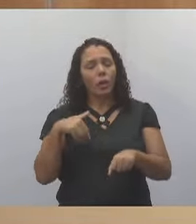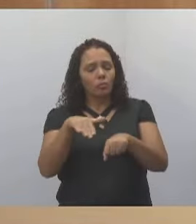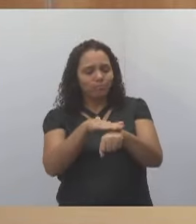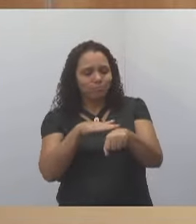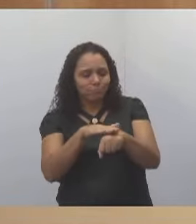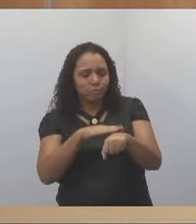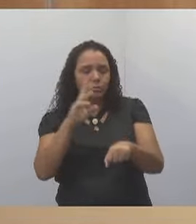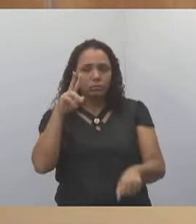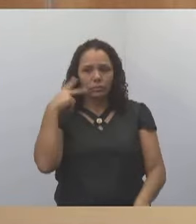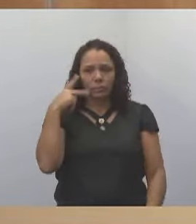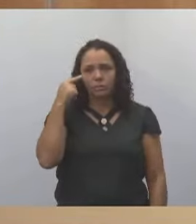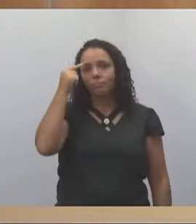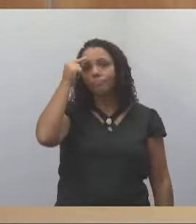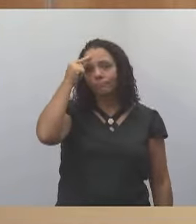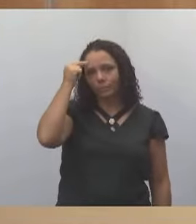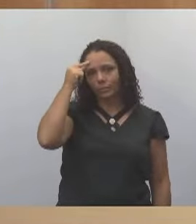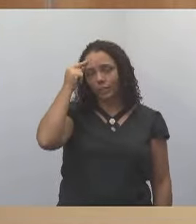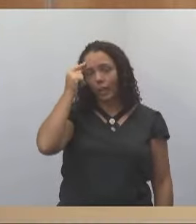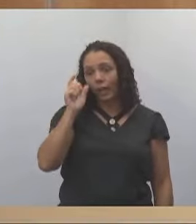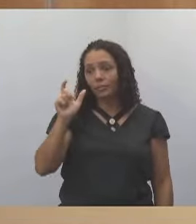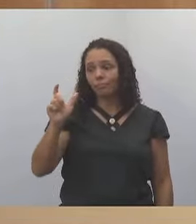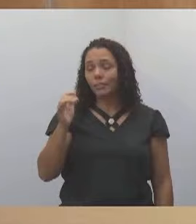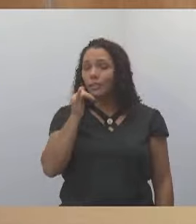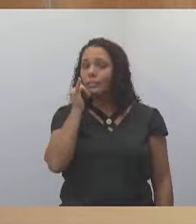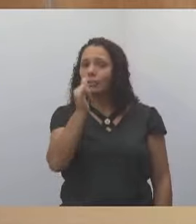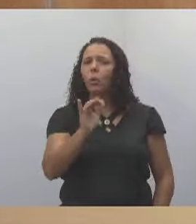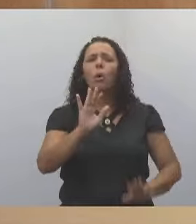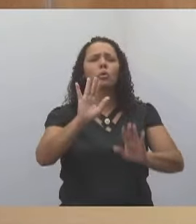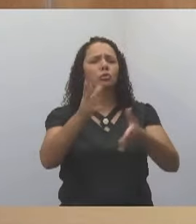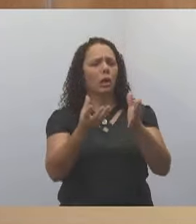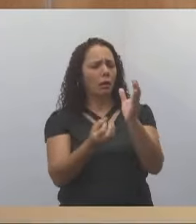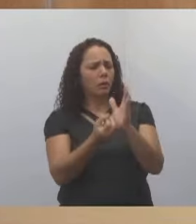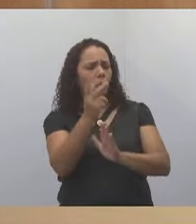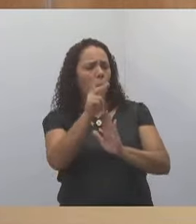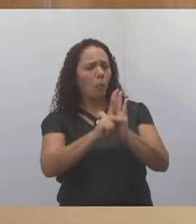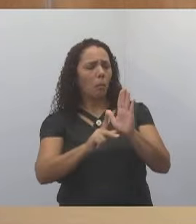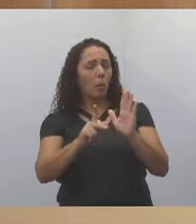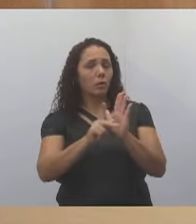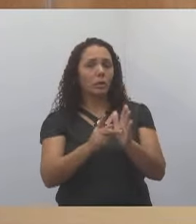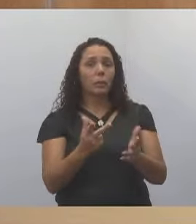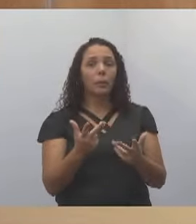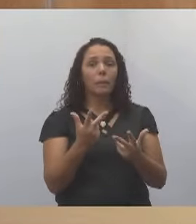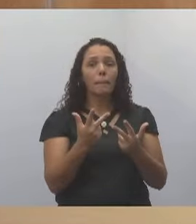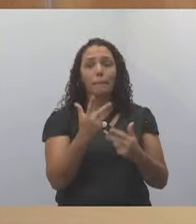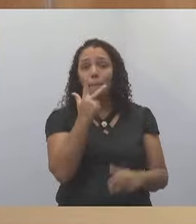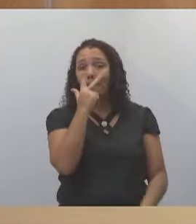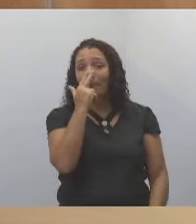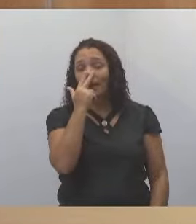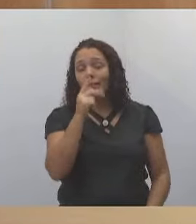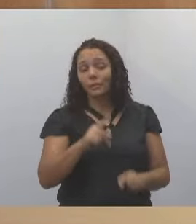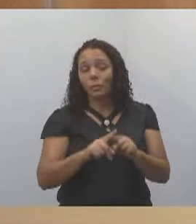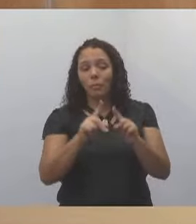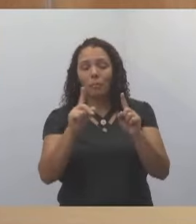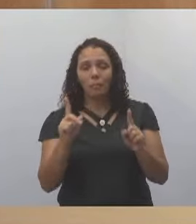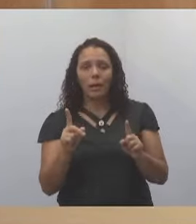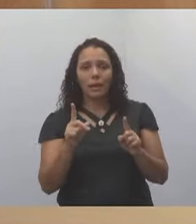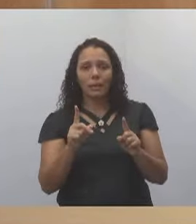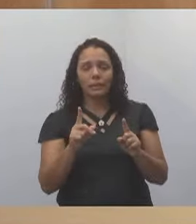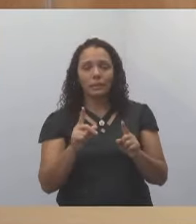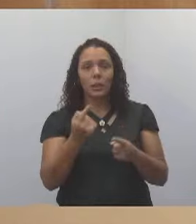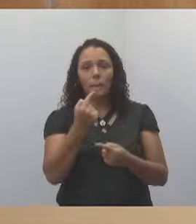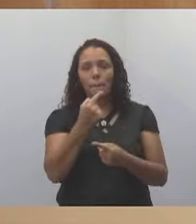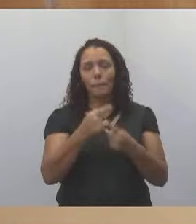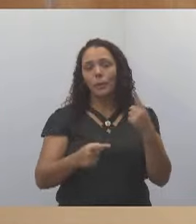Edgar. Edgar disse que propôs nessa casa um projeto semelhante, porém, prevendo a vedação